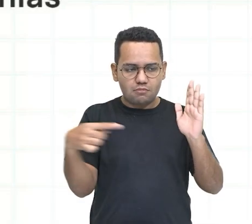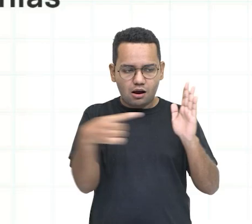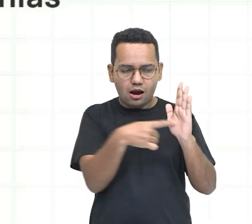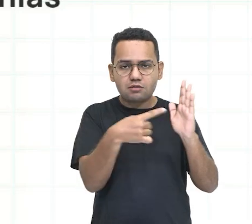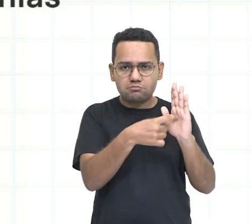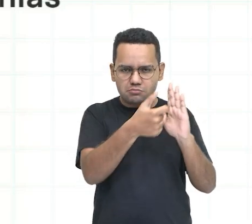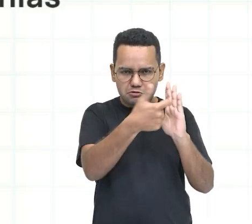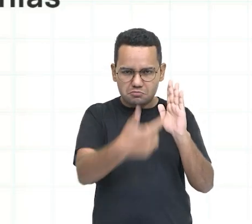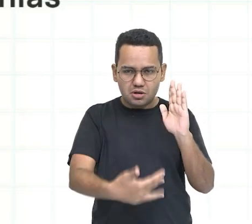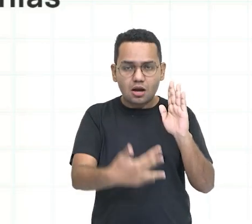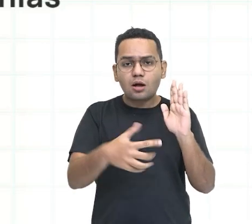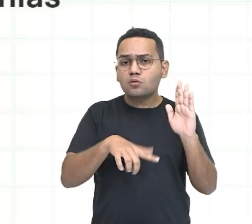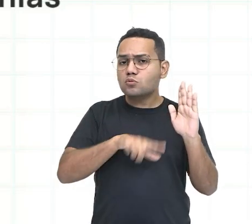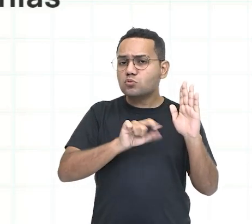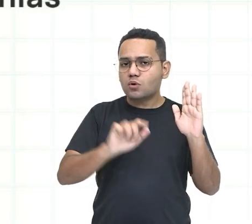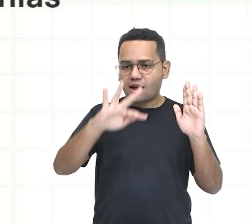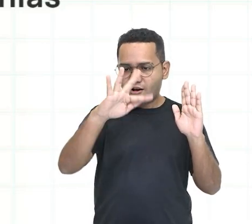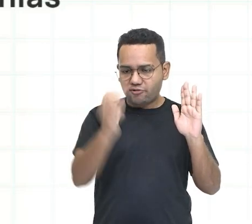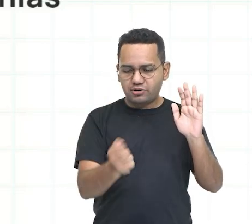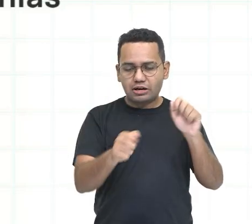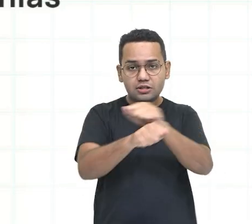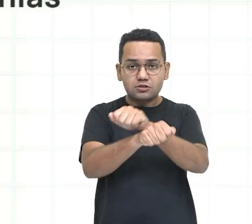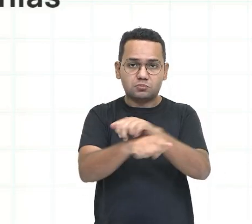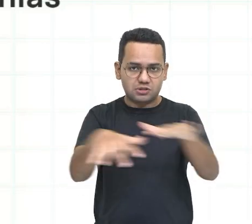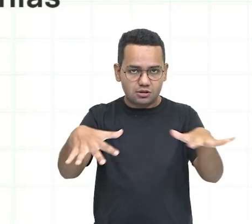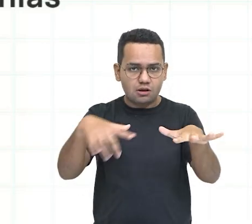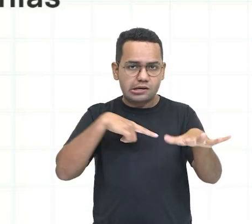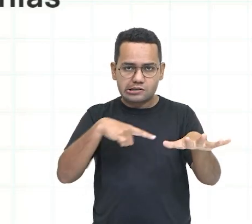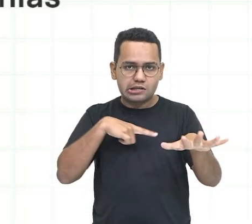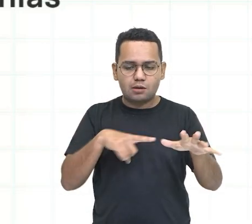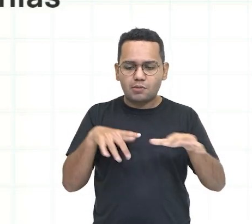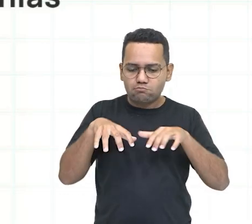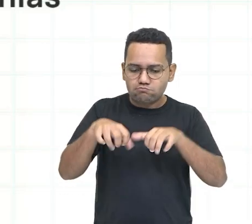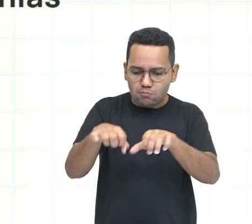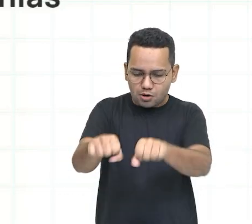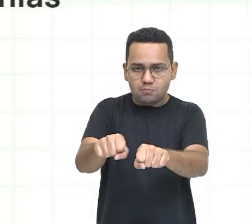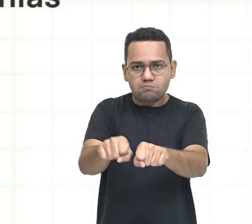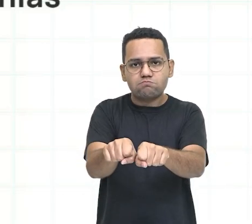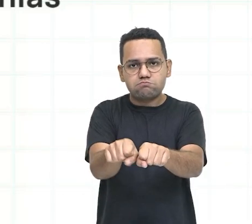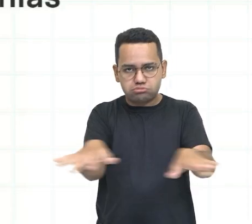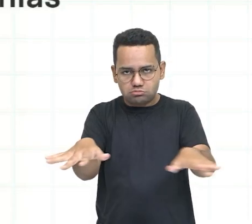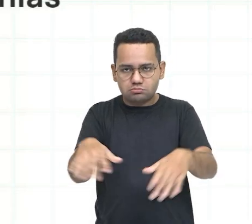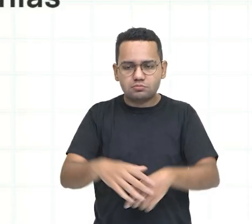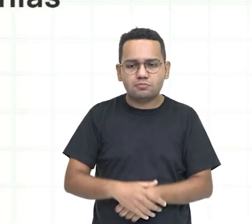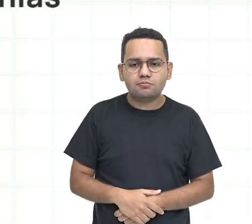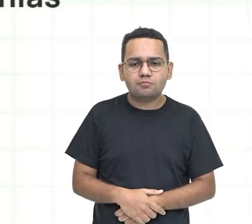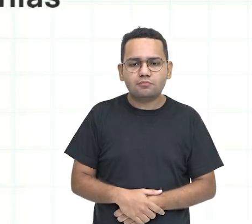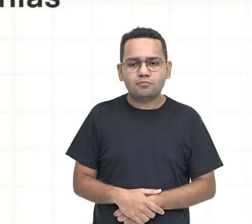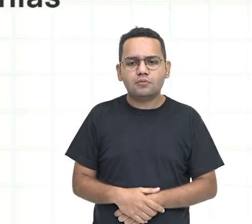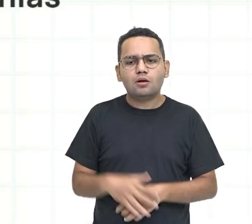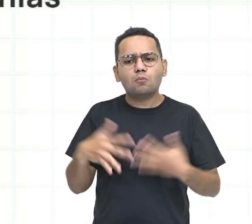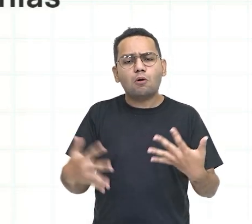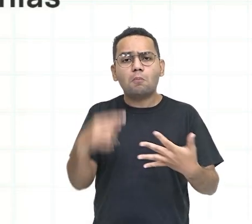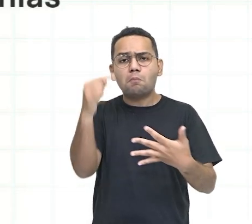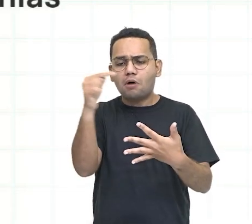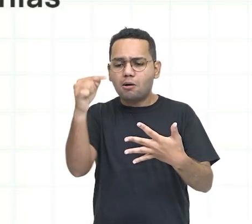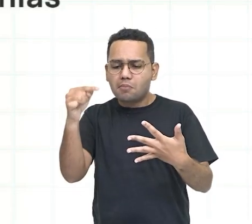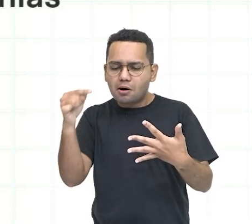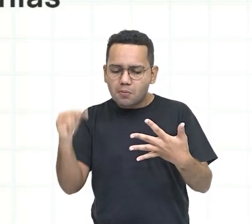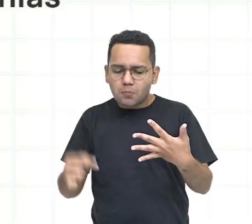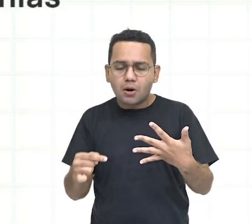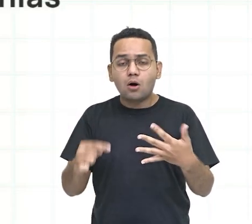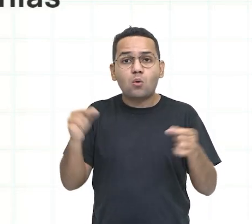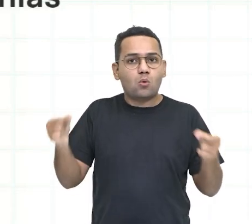língua inglesa na África através da colonização britânica, qual das seguintes afirmações resume melhor